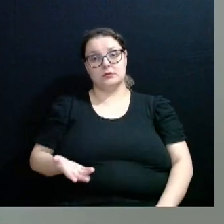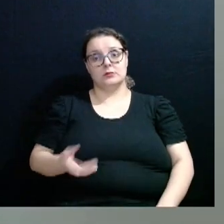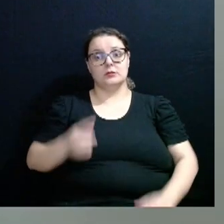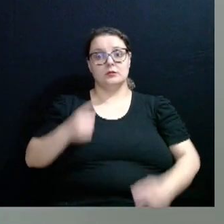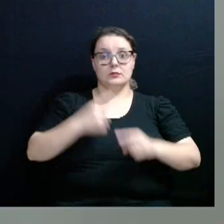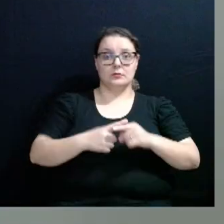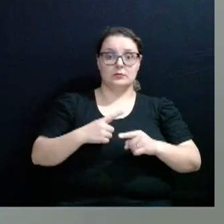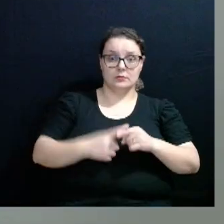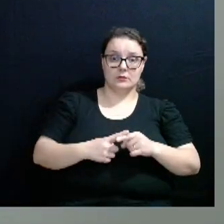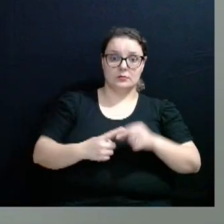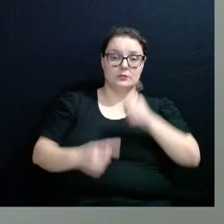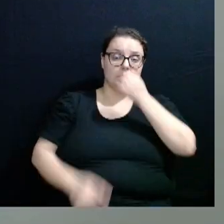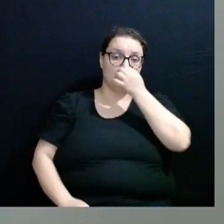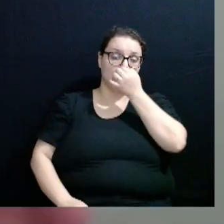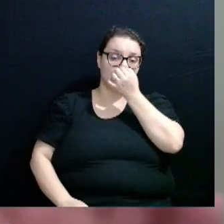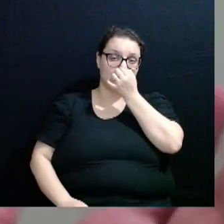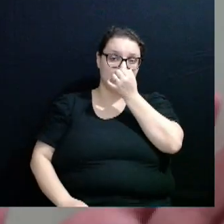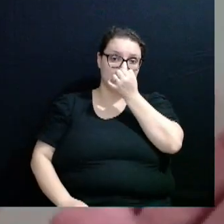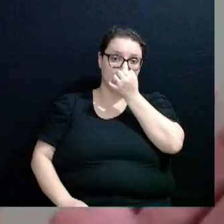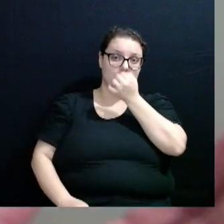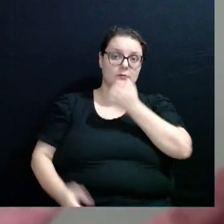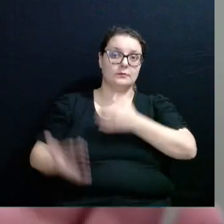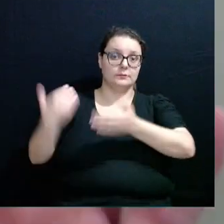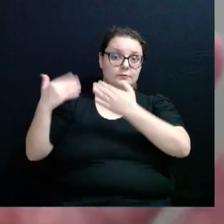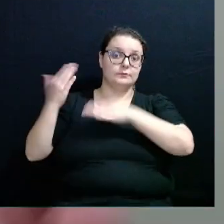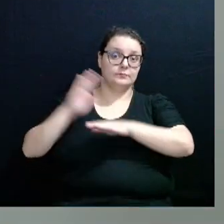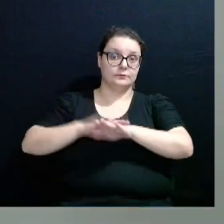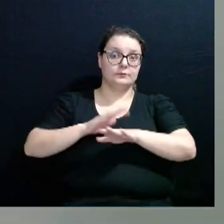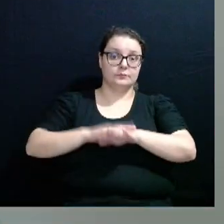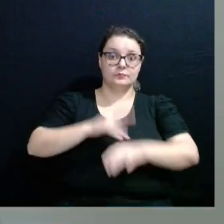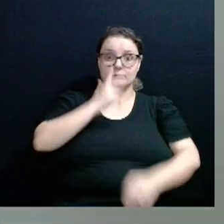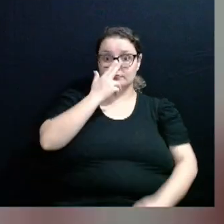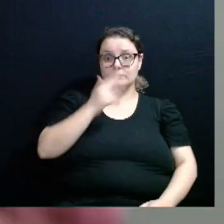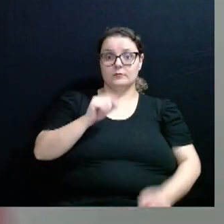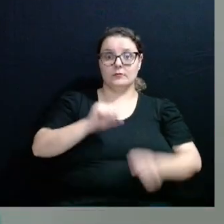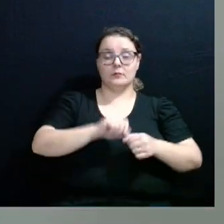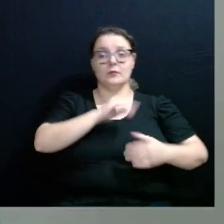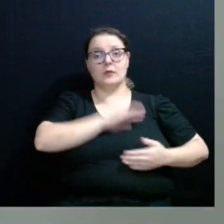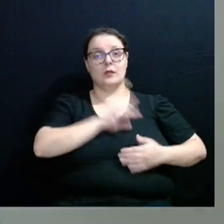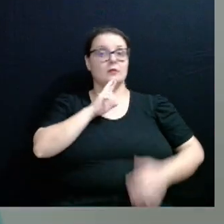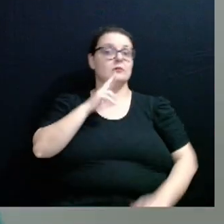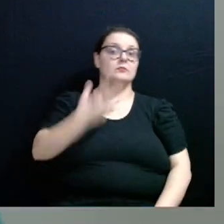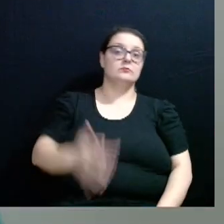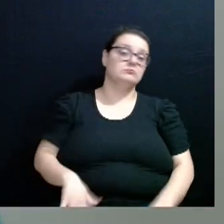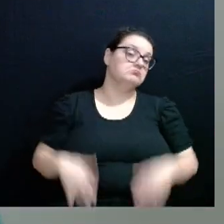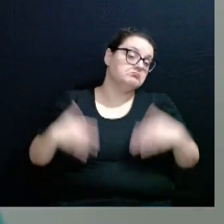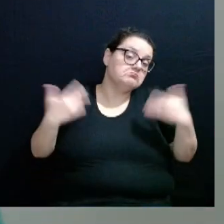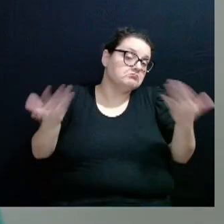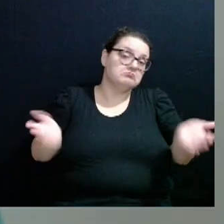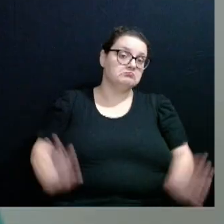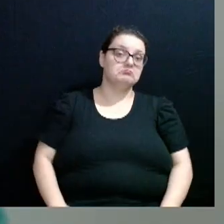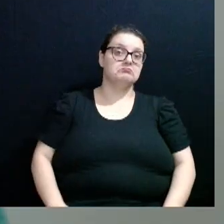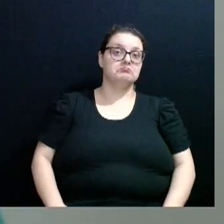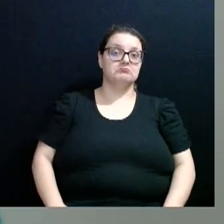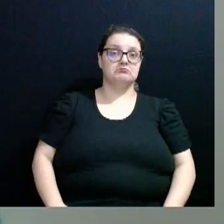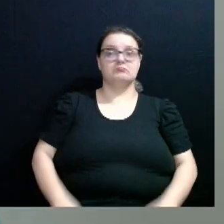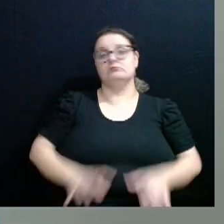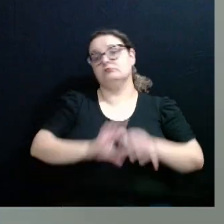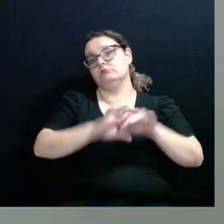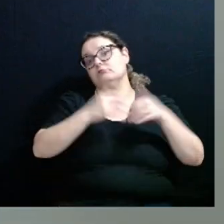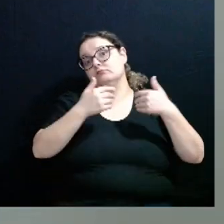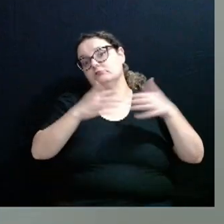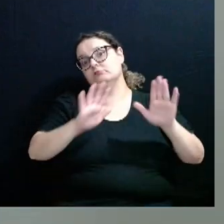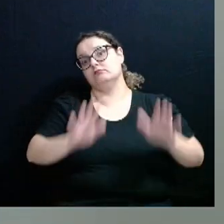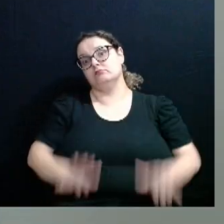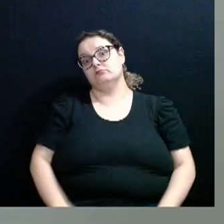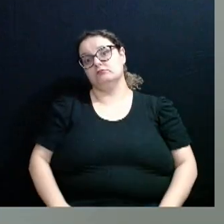algumas ações parecidas na qual se faz a mamografia, dá o resultado e deixa a paciente, vamos dizer assim, com aquele exame sem saber o